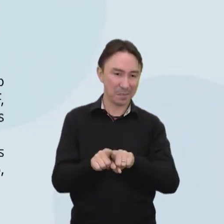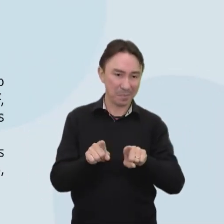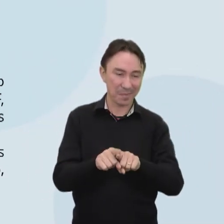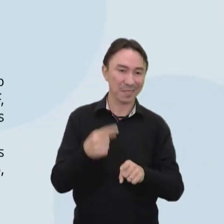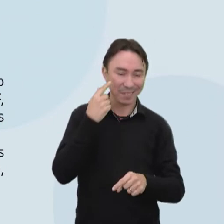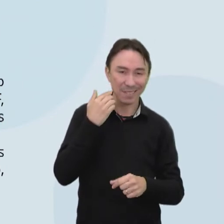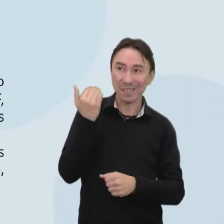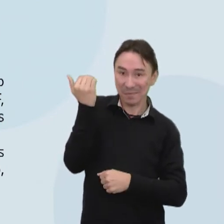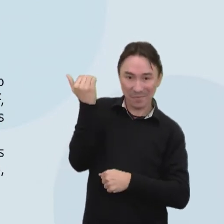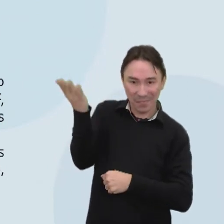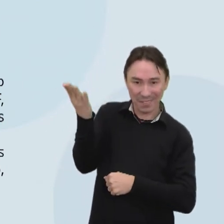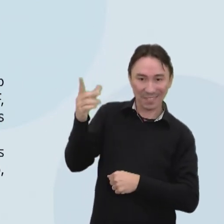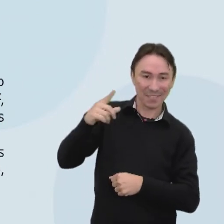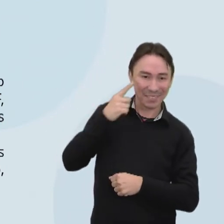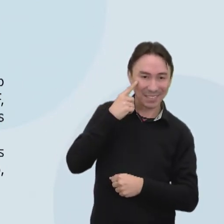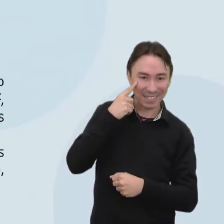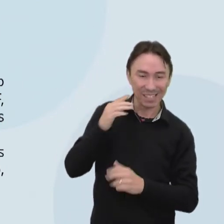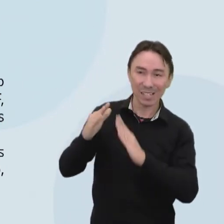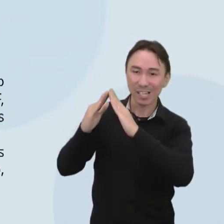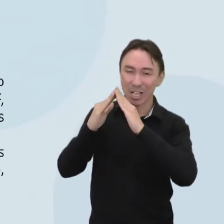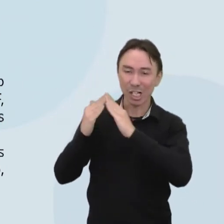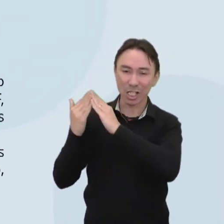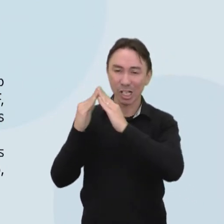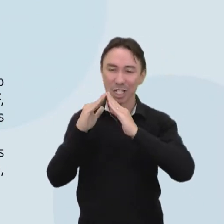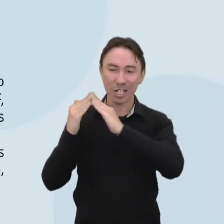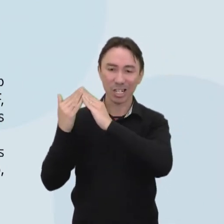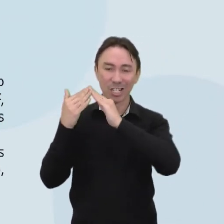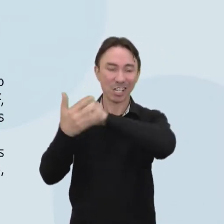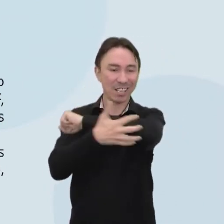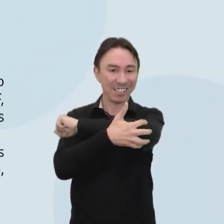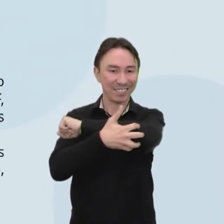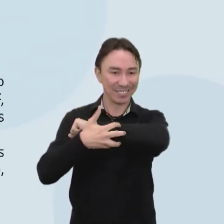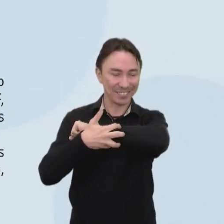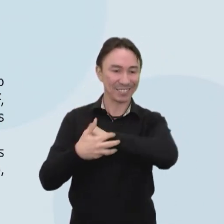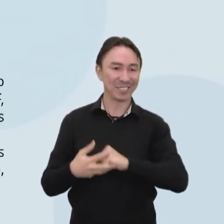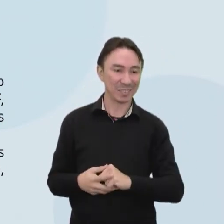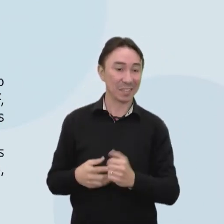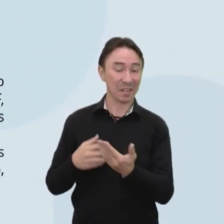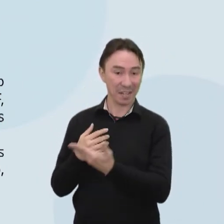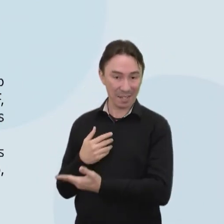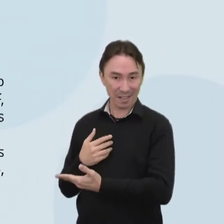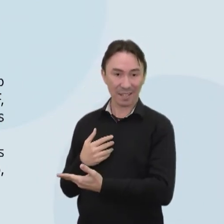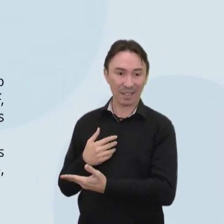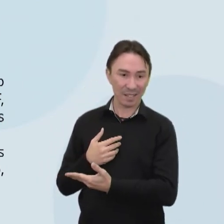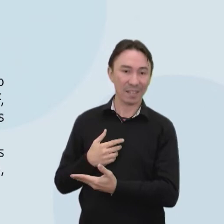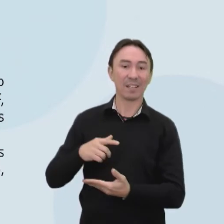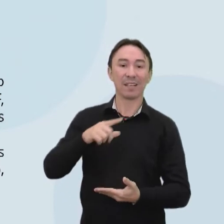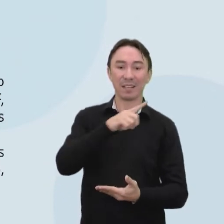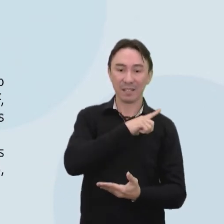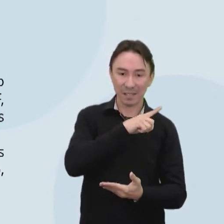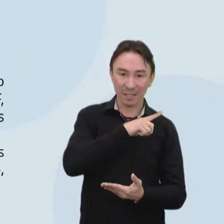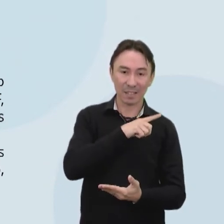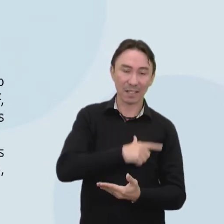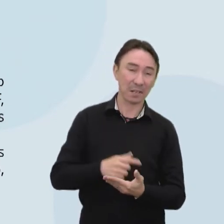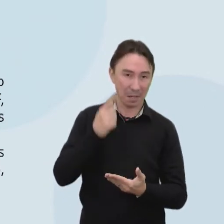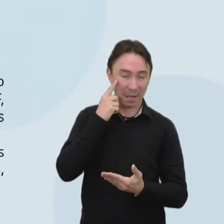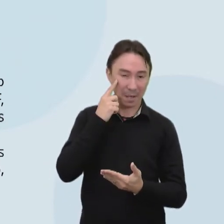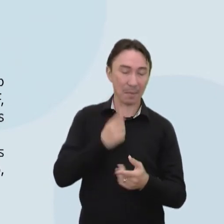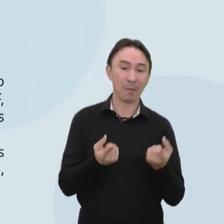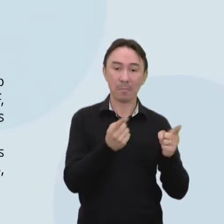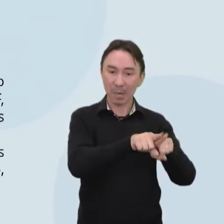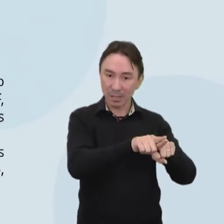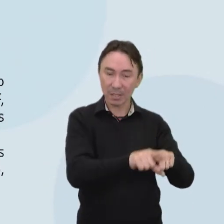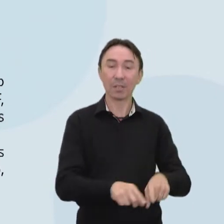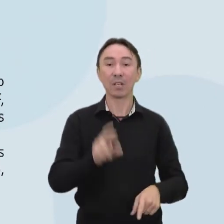fala que é a favela, né? Esta matéria faz parte de uma série gerada por uma parceria da Real Not com